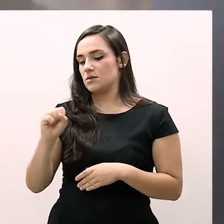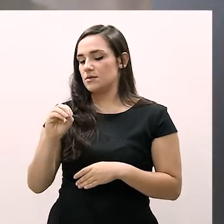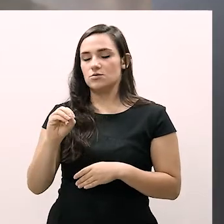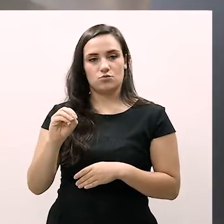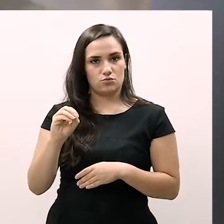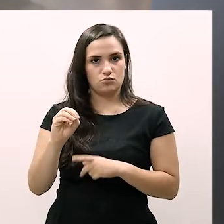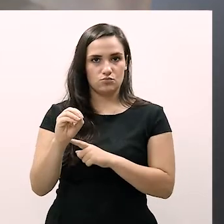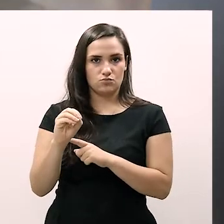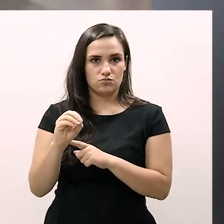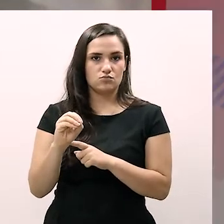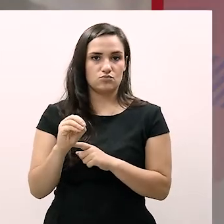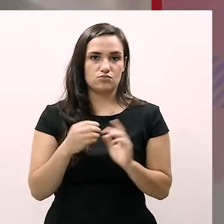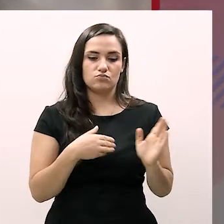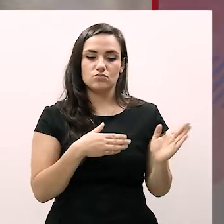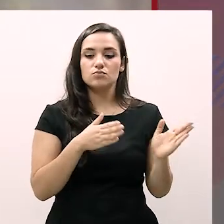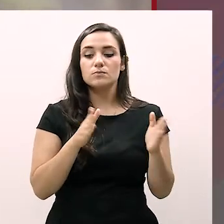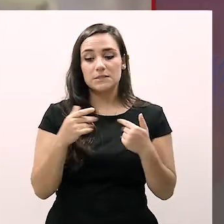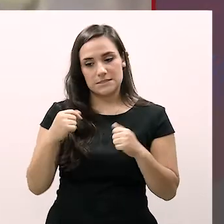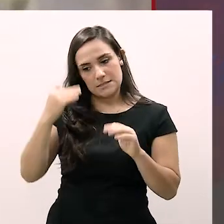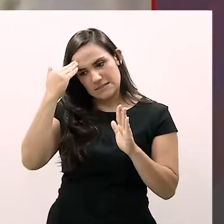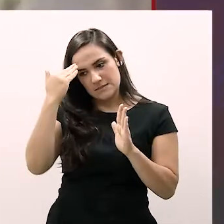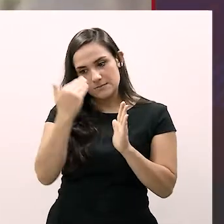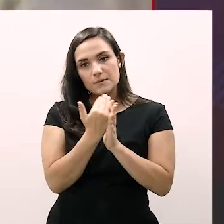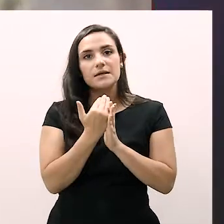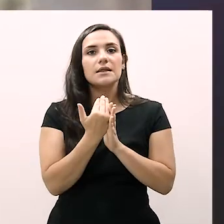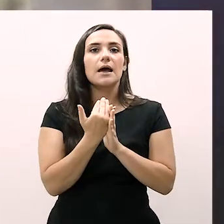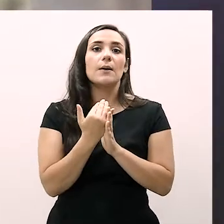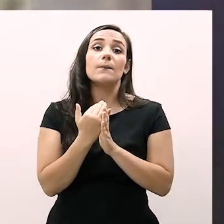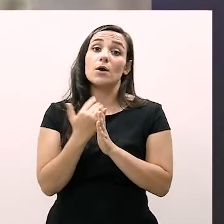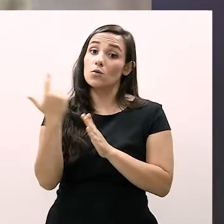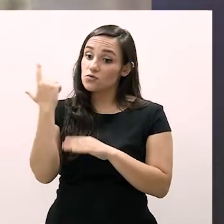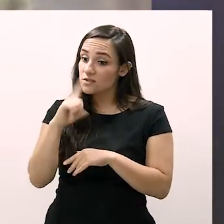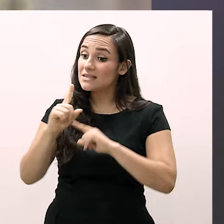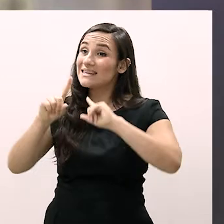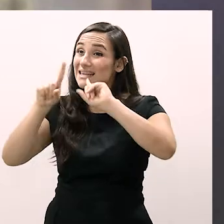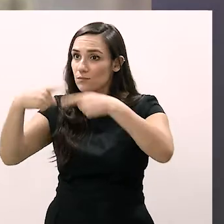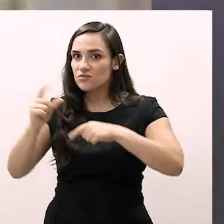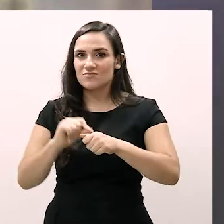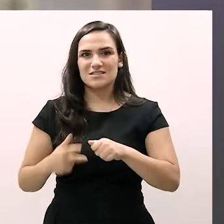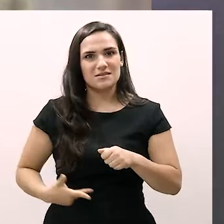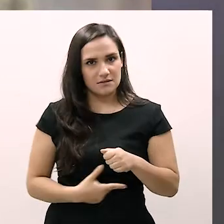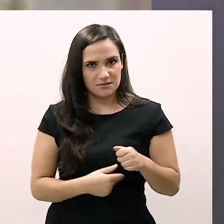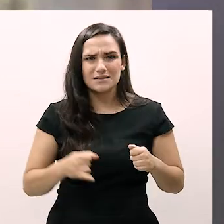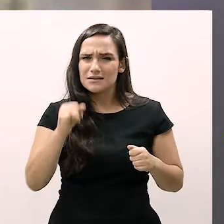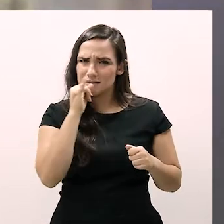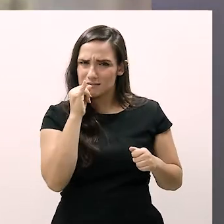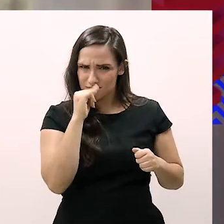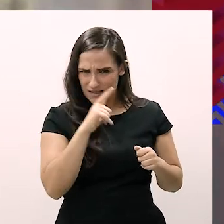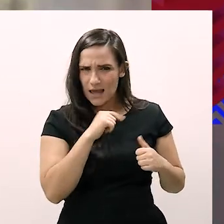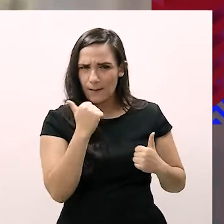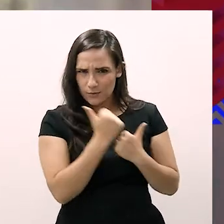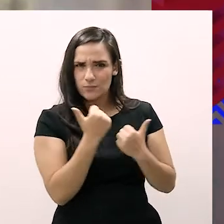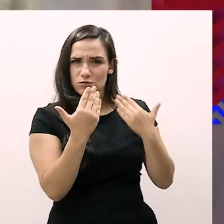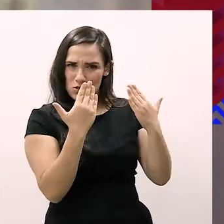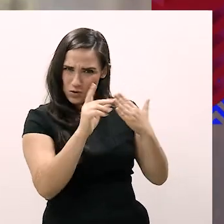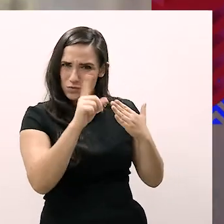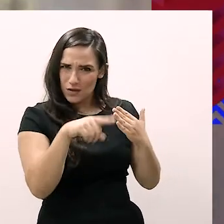enfrentar a cirurgia bariátrica, um atendimento multidisciplinar, com apoio